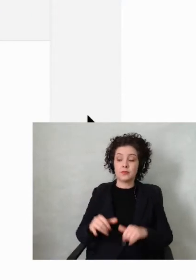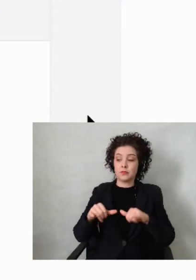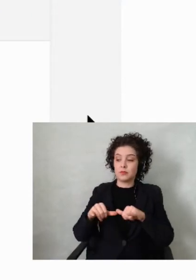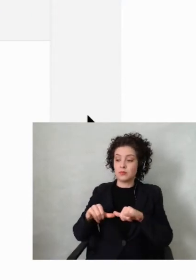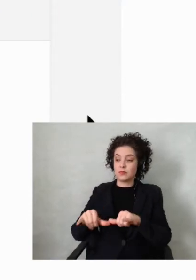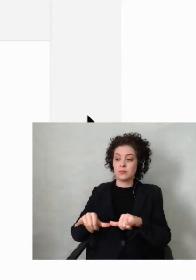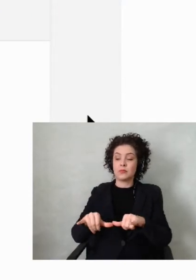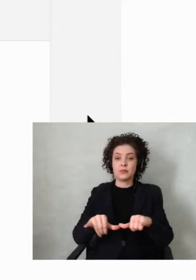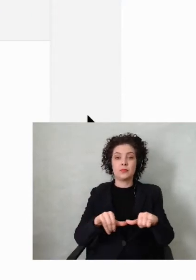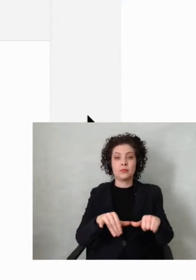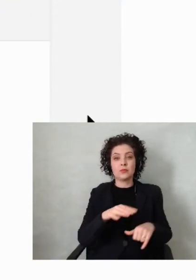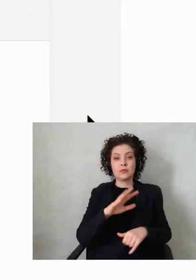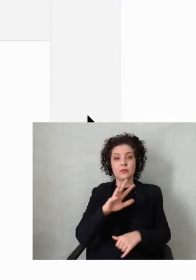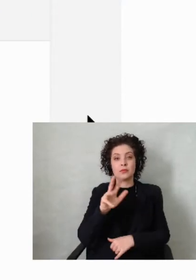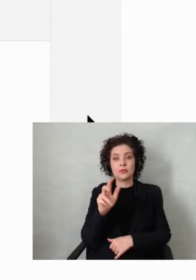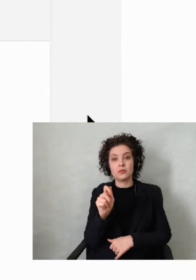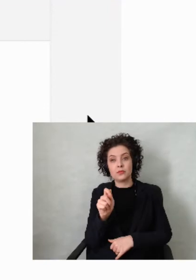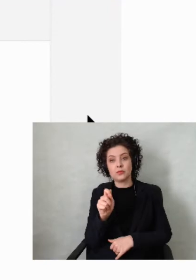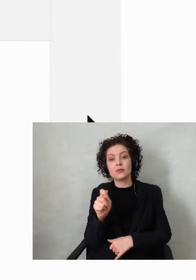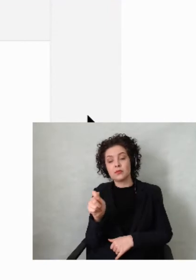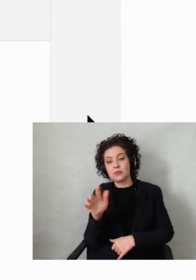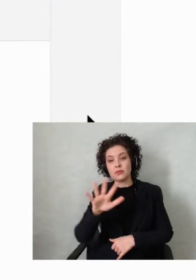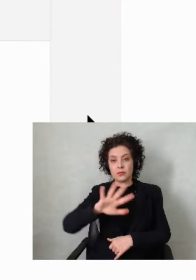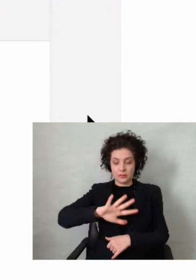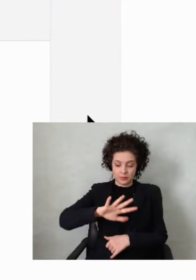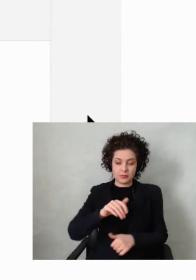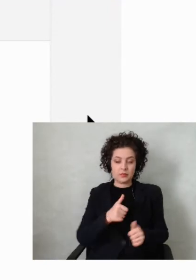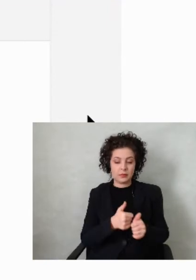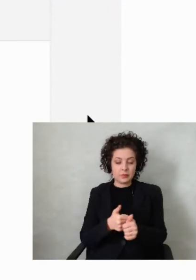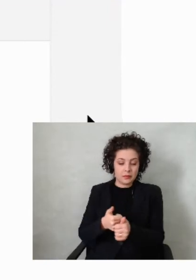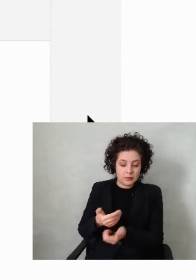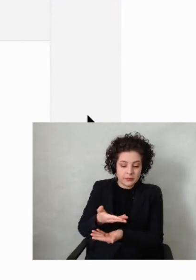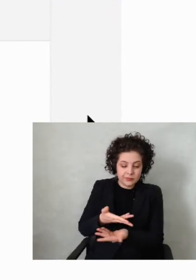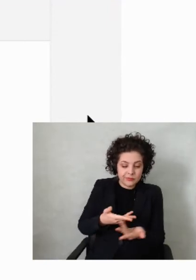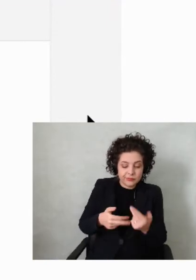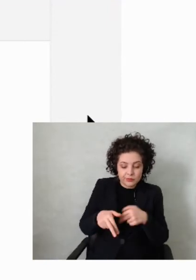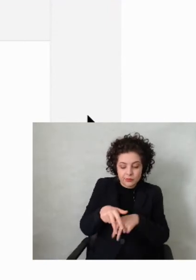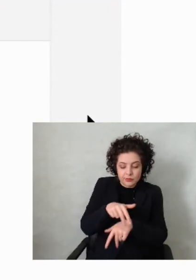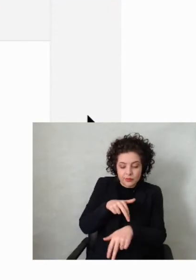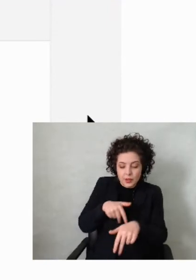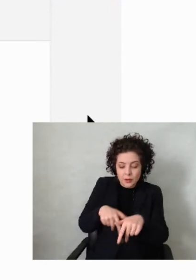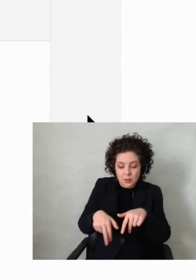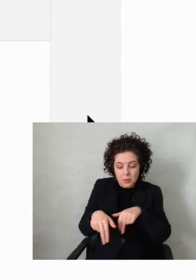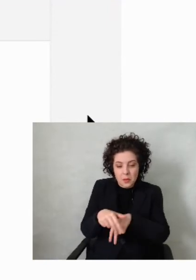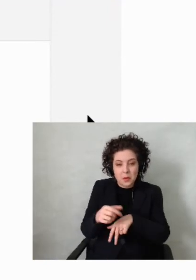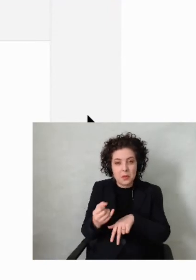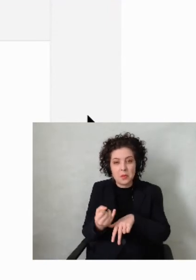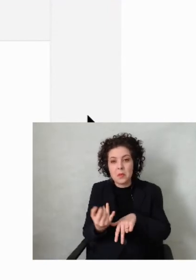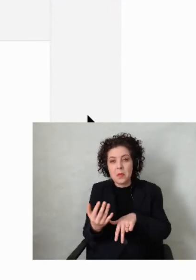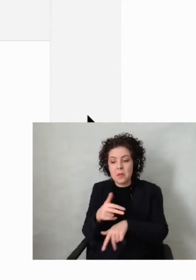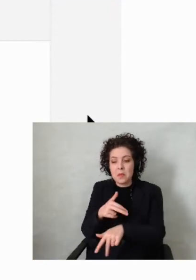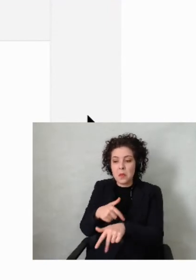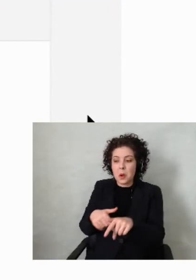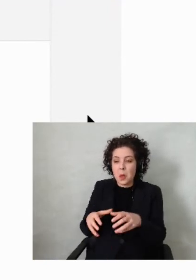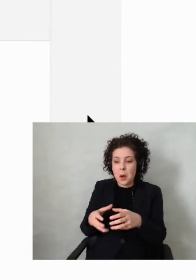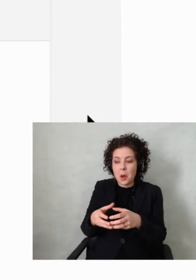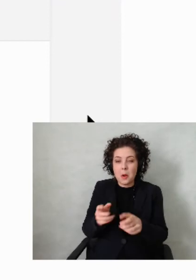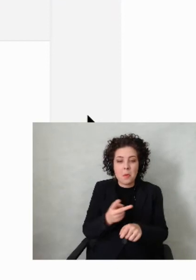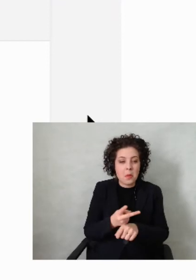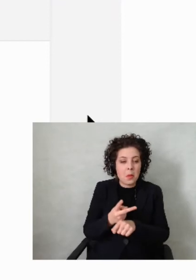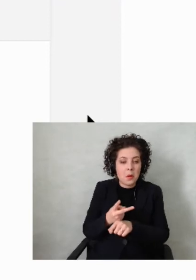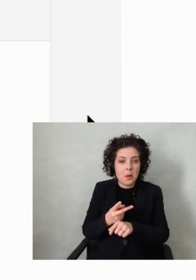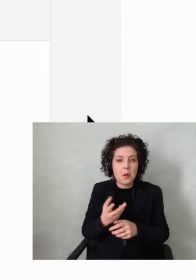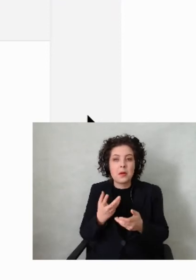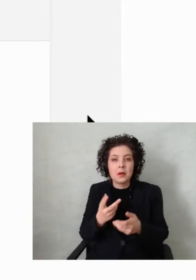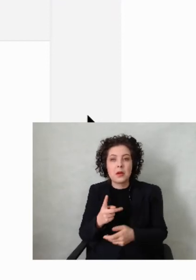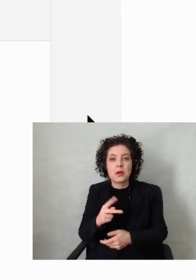um convívio muito próximo de um número grande de indivíduos, de população, em busca de fontes proteicas com